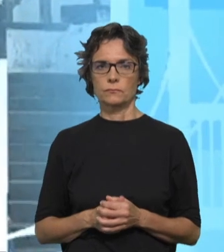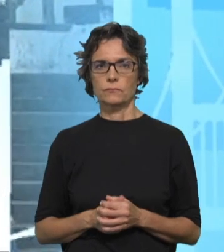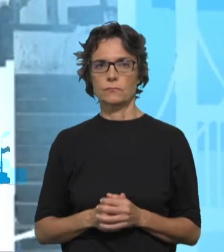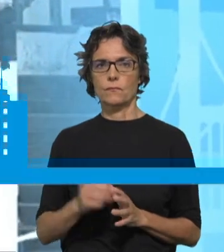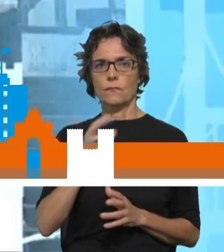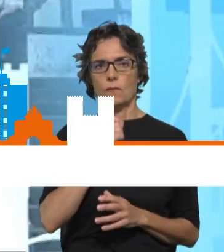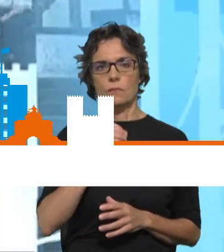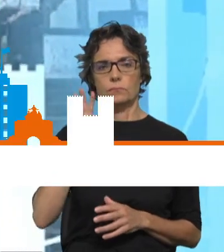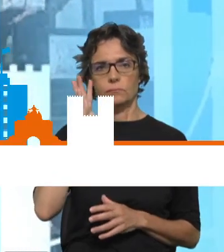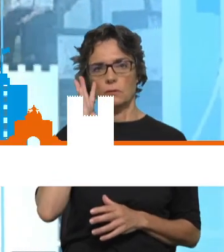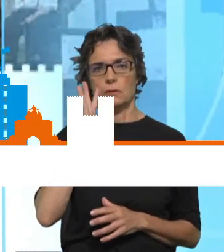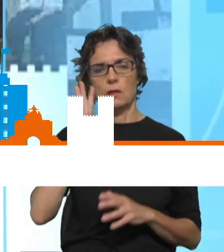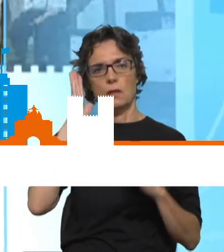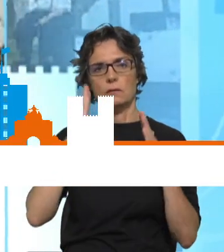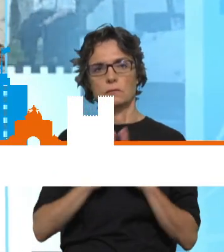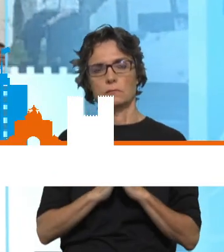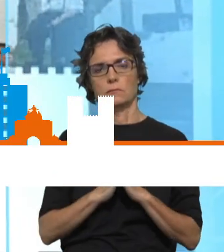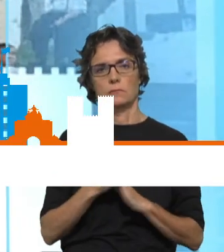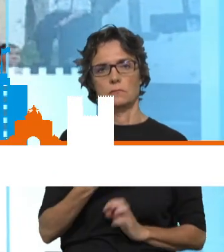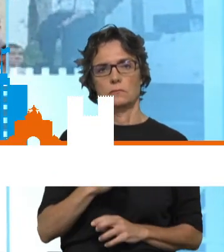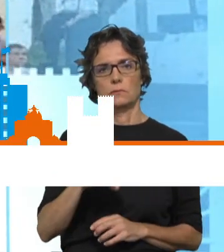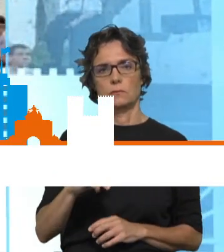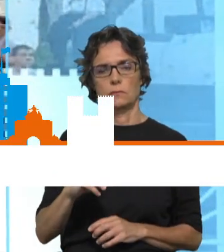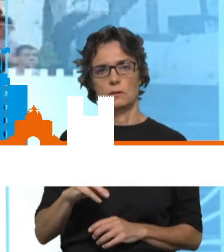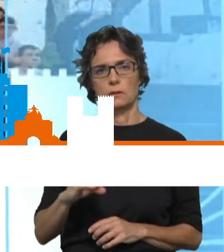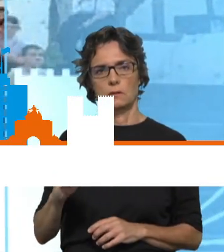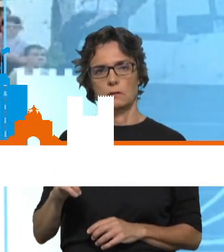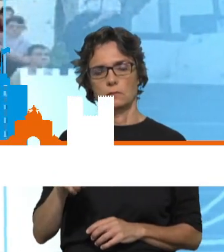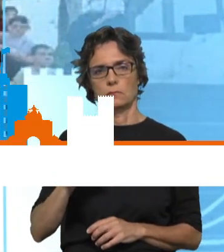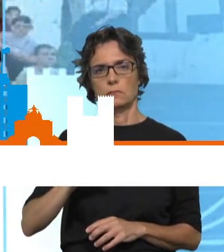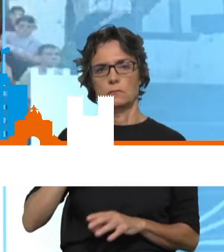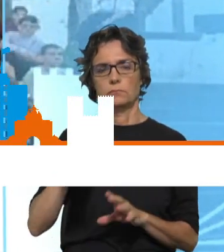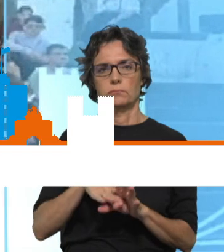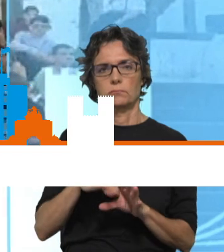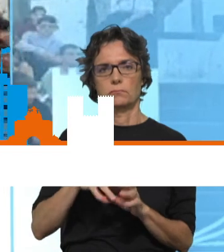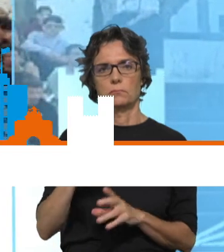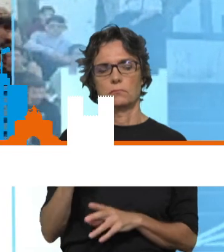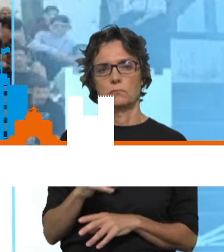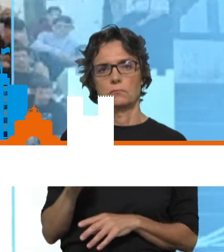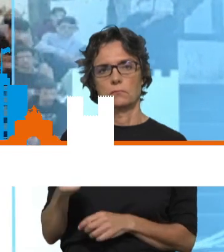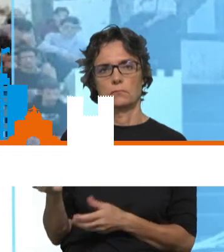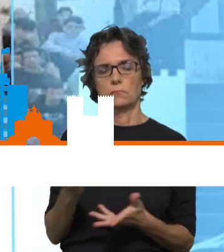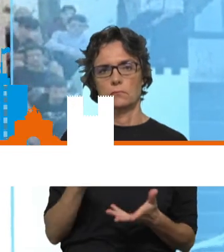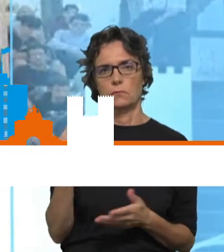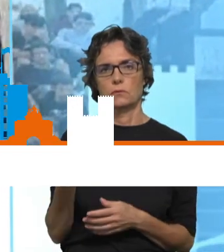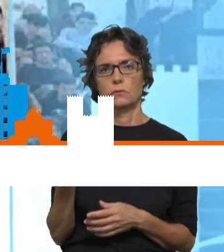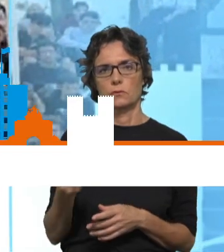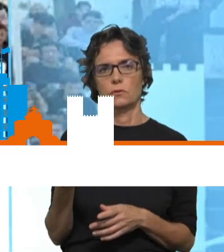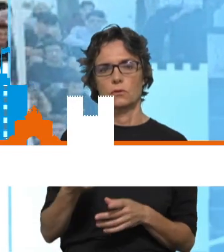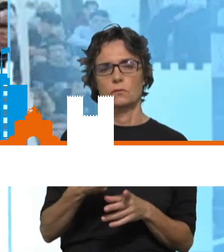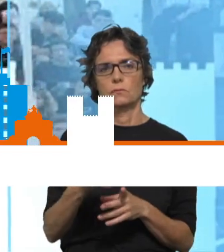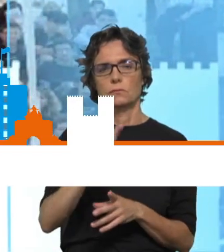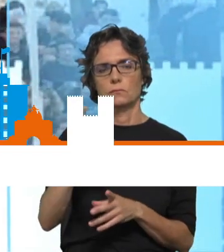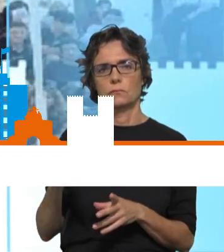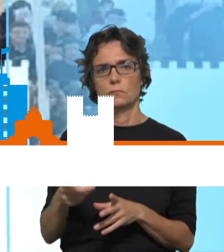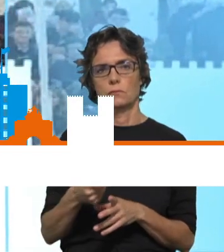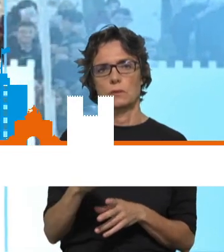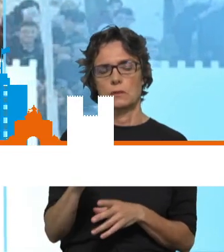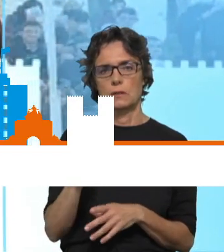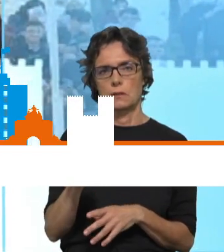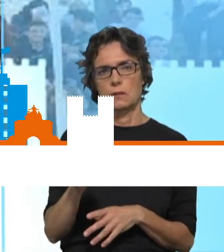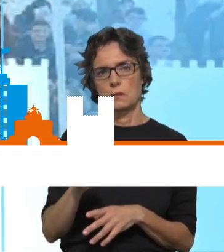Olá, muito boa tarde. As Irmãs Dominicanas estão envolvidas na preparação da Jornada Mundial da Juventude e vão acolher jovens de 3 dezenas de países durante